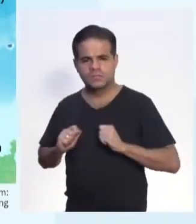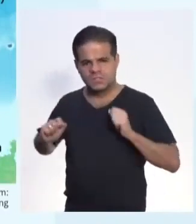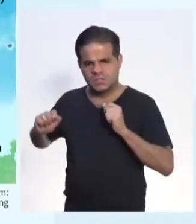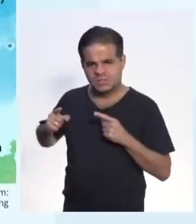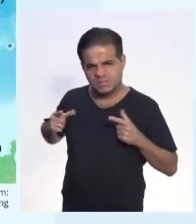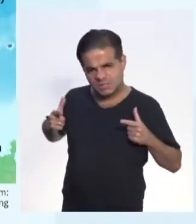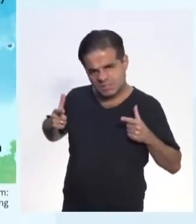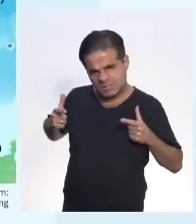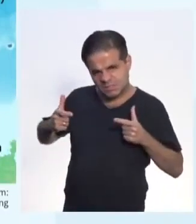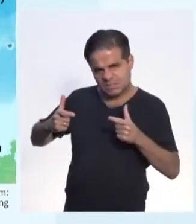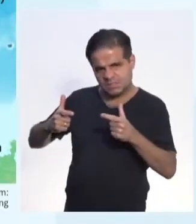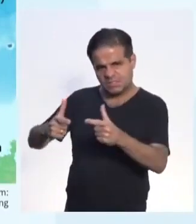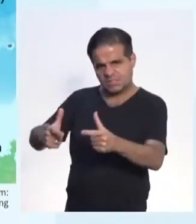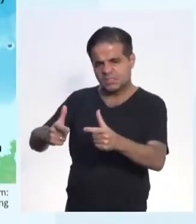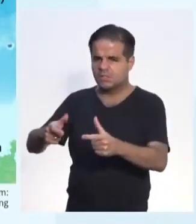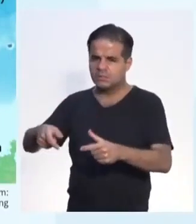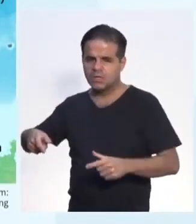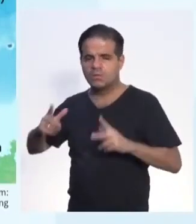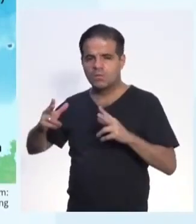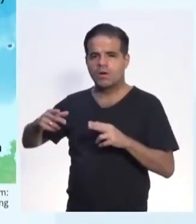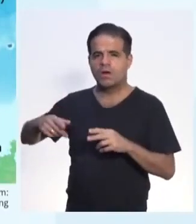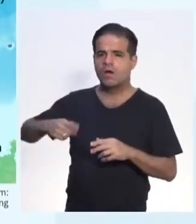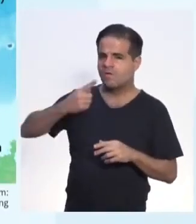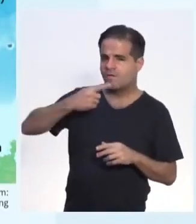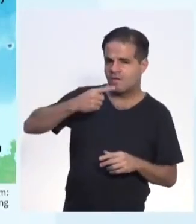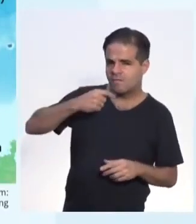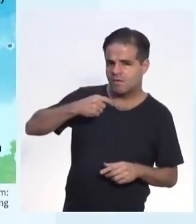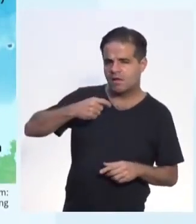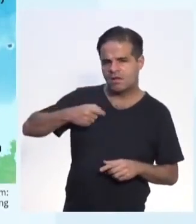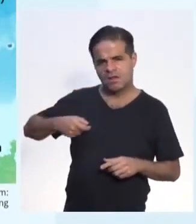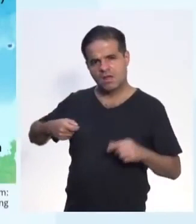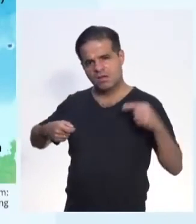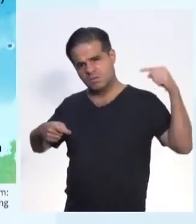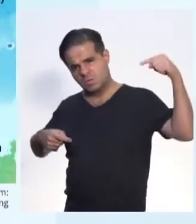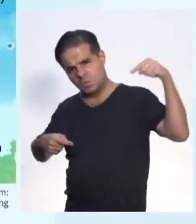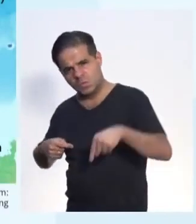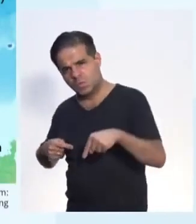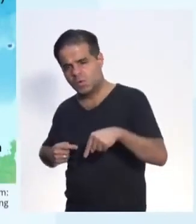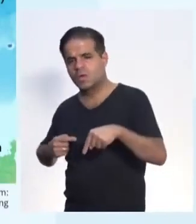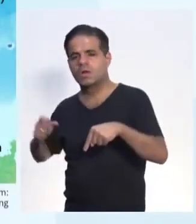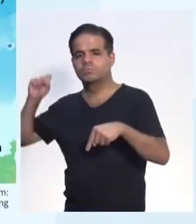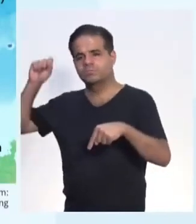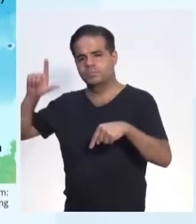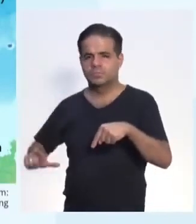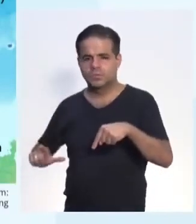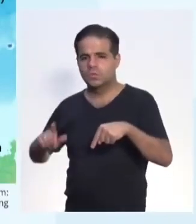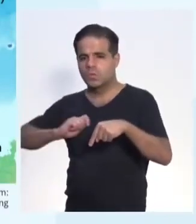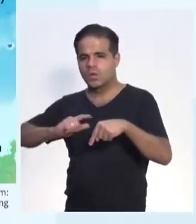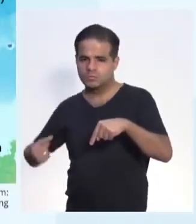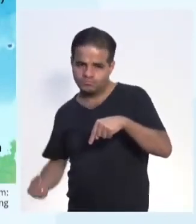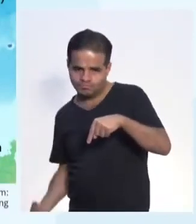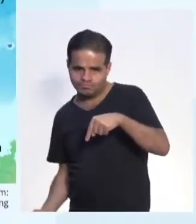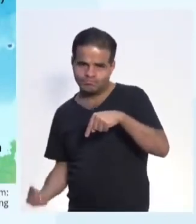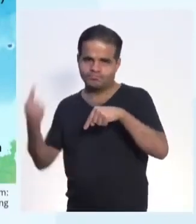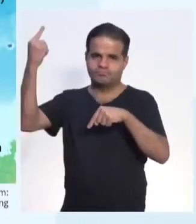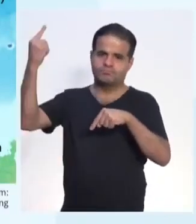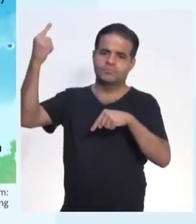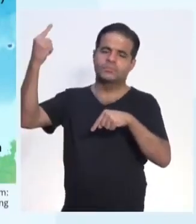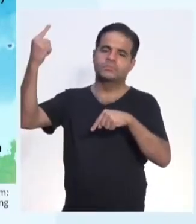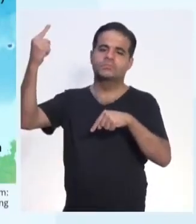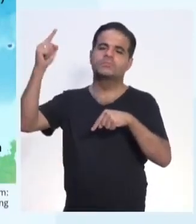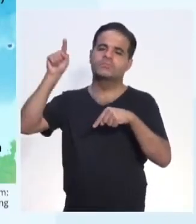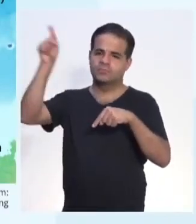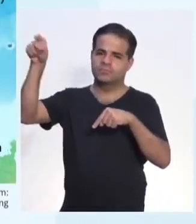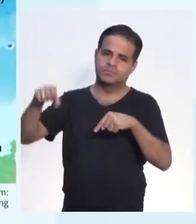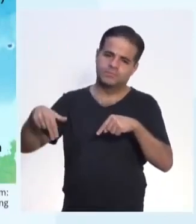guerra ping-pong. Ora, o vermelho desce com força para o sul, ora, o azul sobe com força